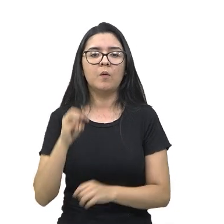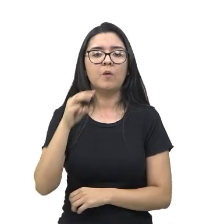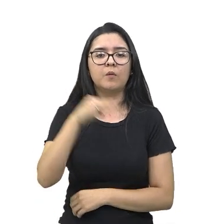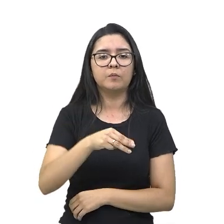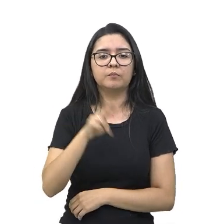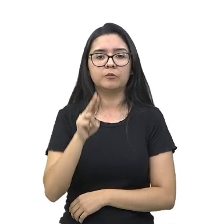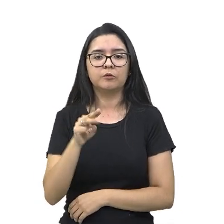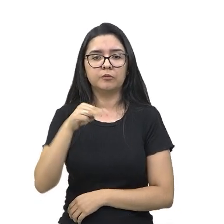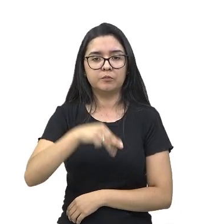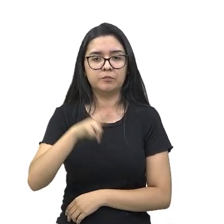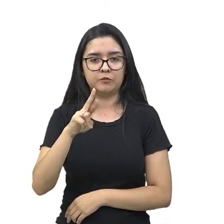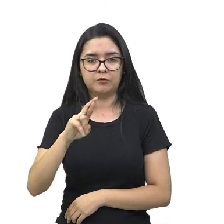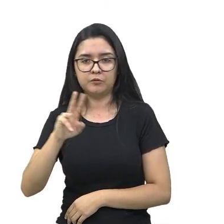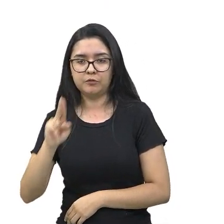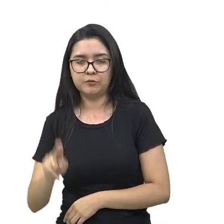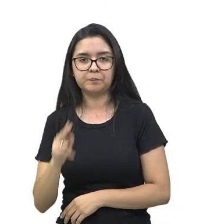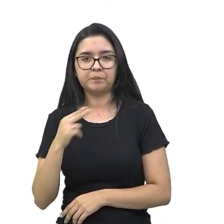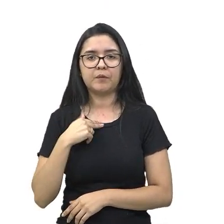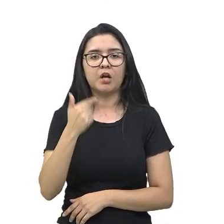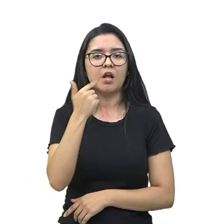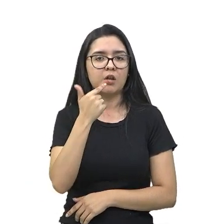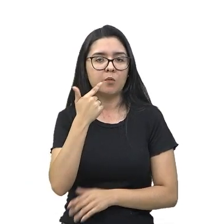aqui fazendo referência ao idioma local, tá?